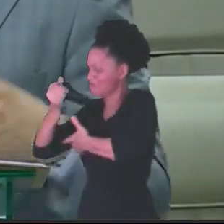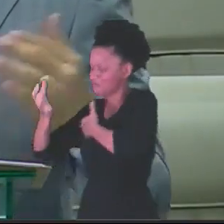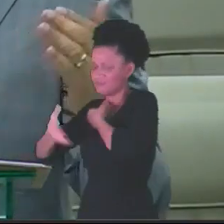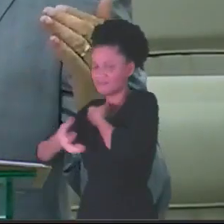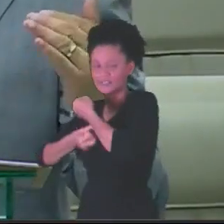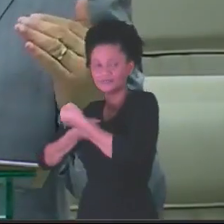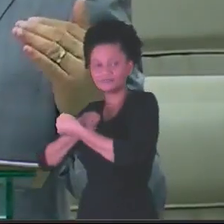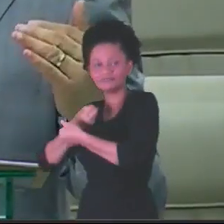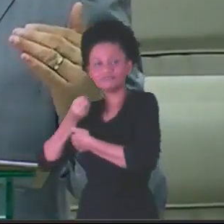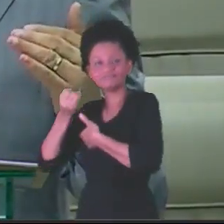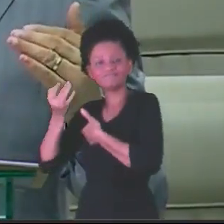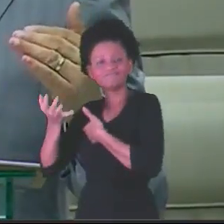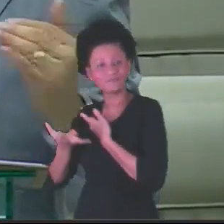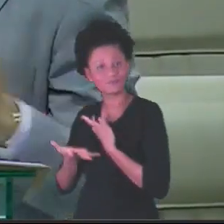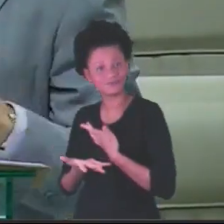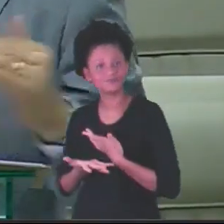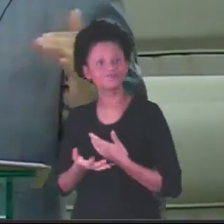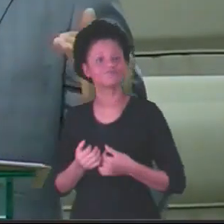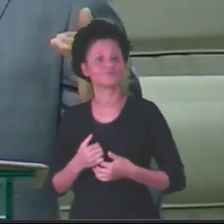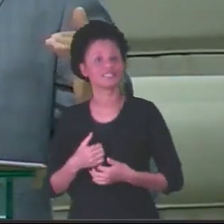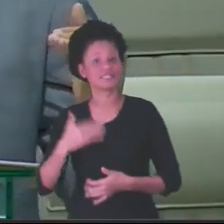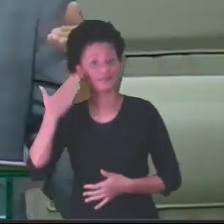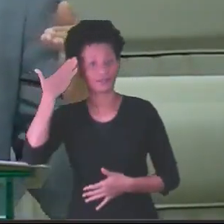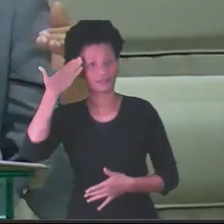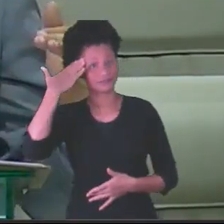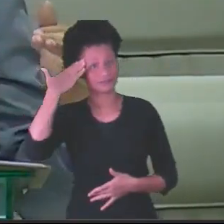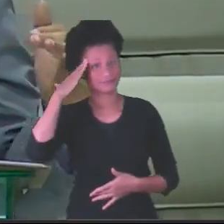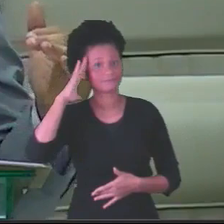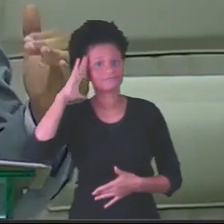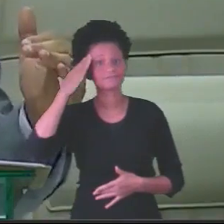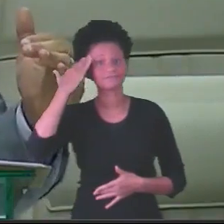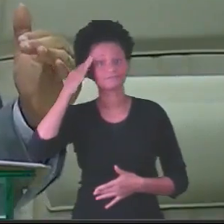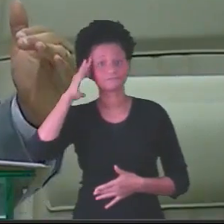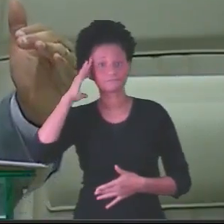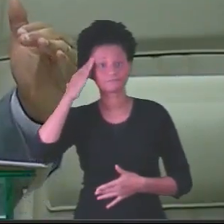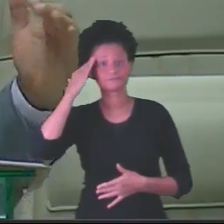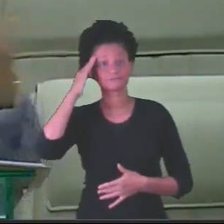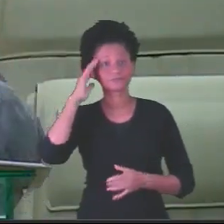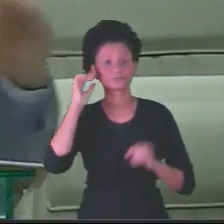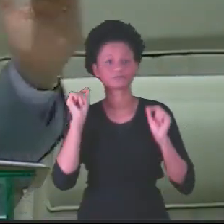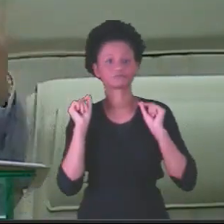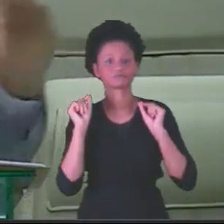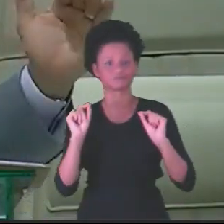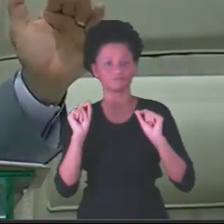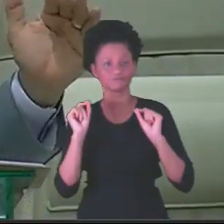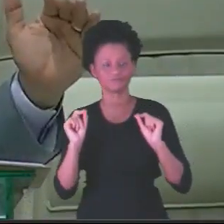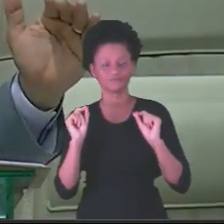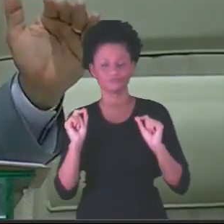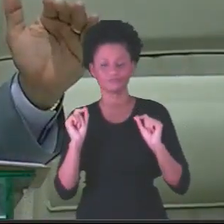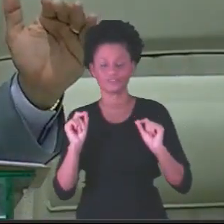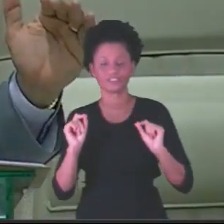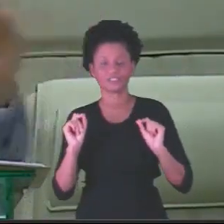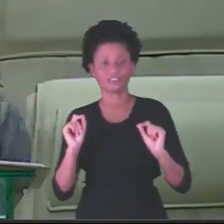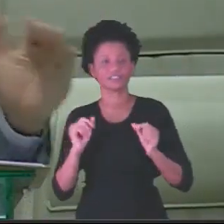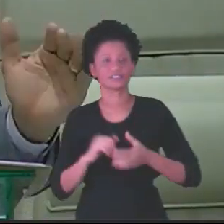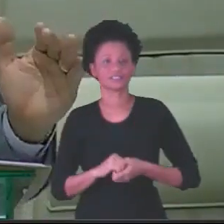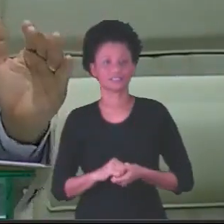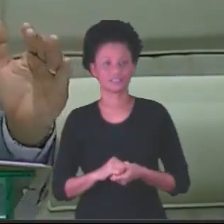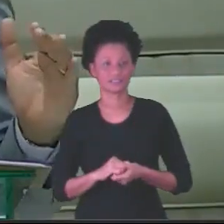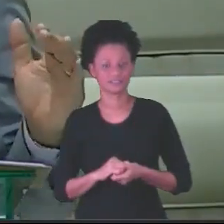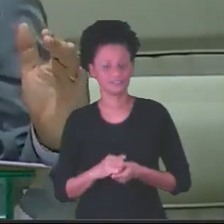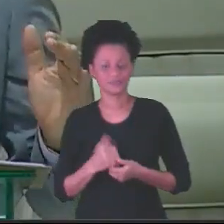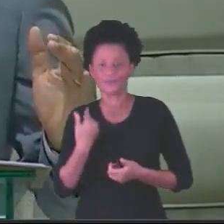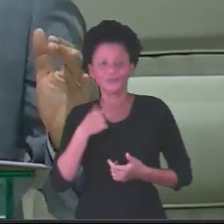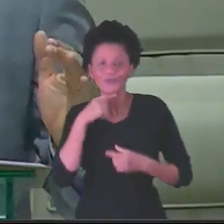e nós chegamos ao entendimento que sai do controle do